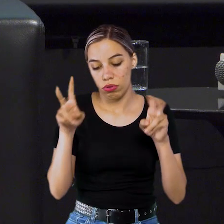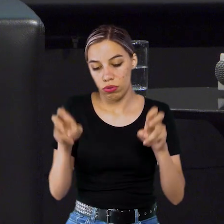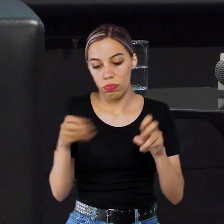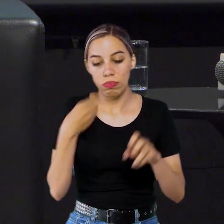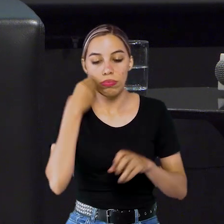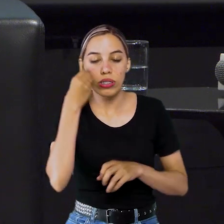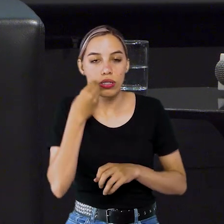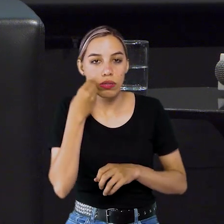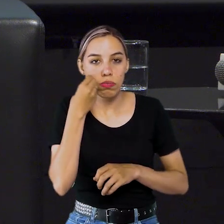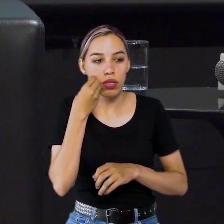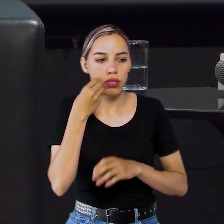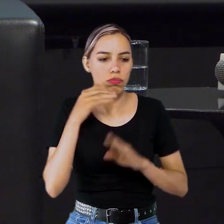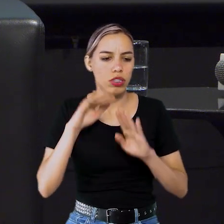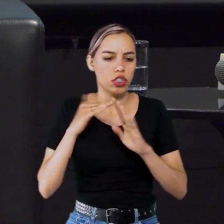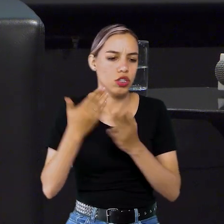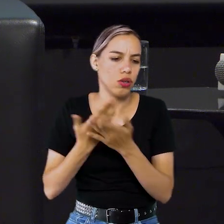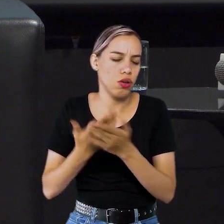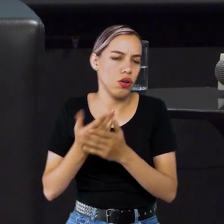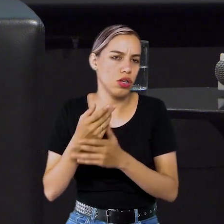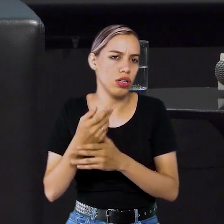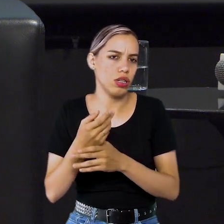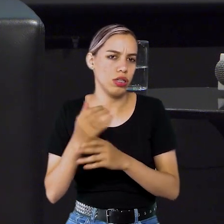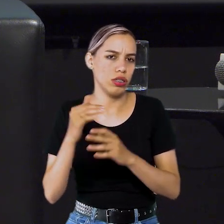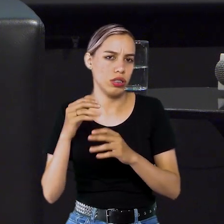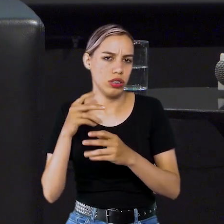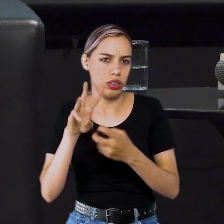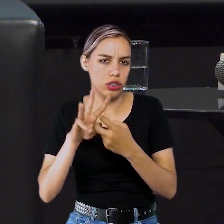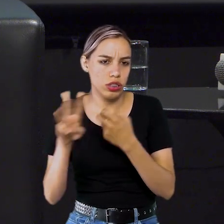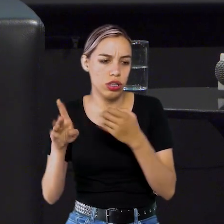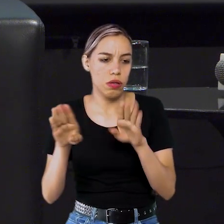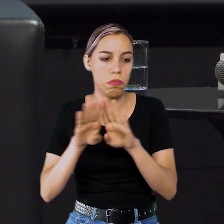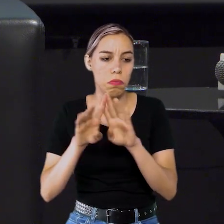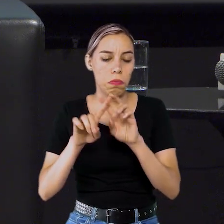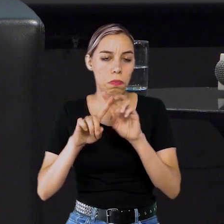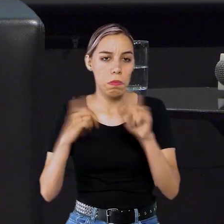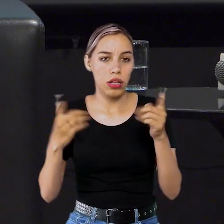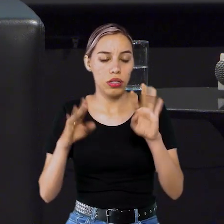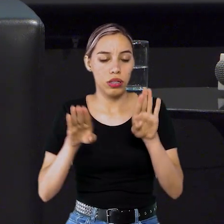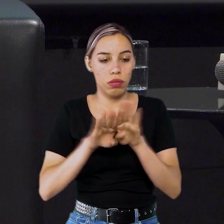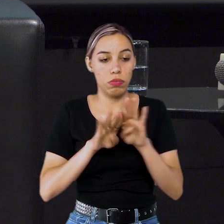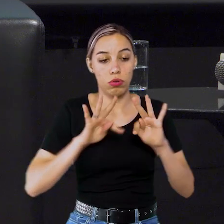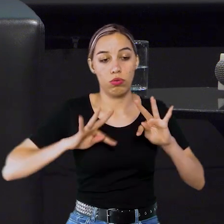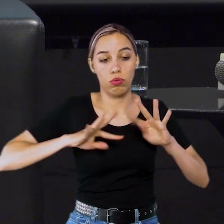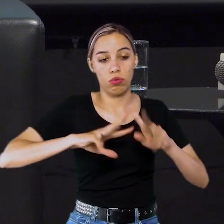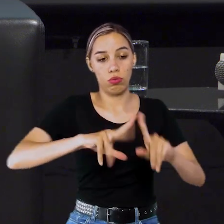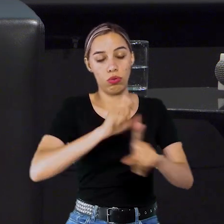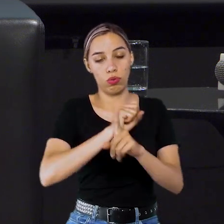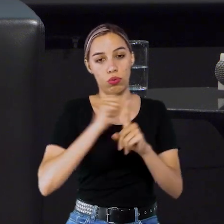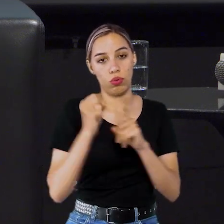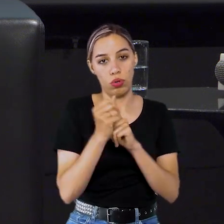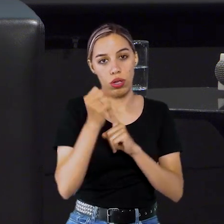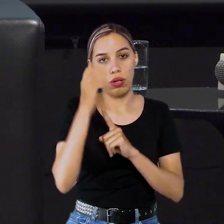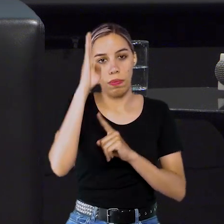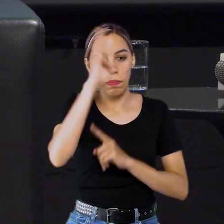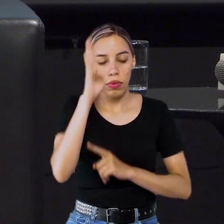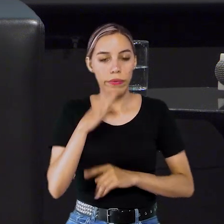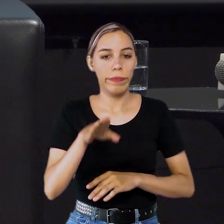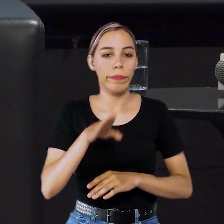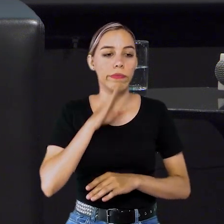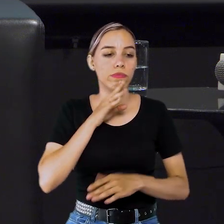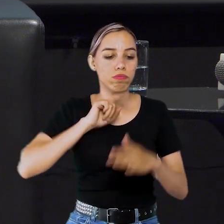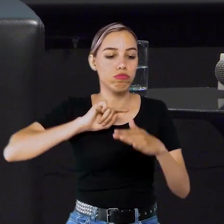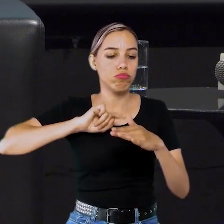escolas indígenas, mas para toda a sociedade brasileira, conhecer um pouco dessa profundeza, né,